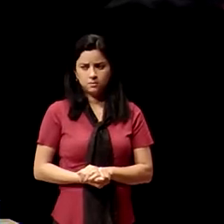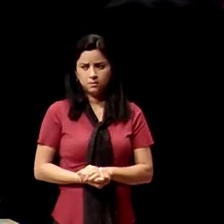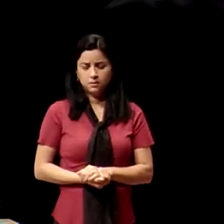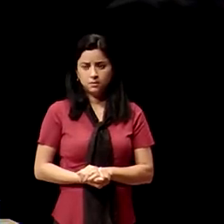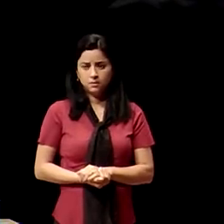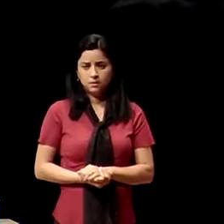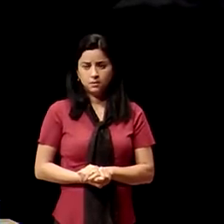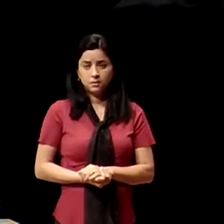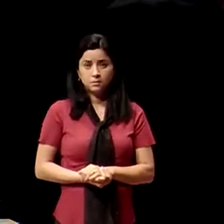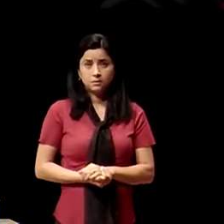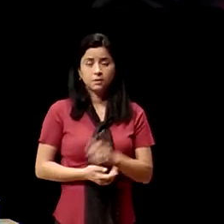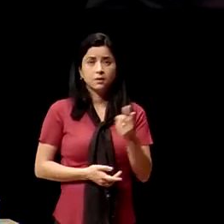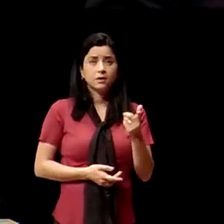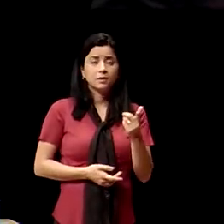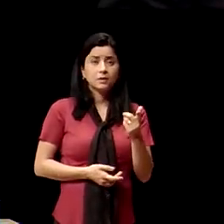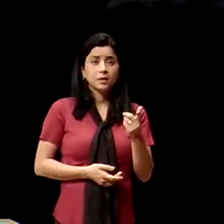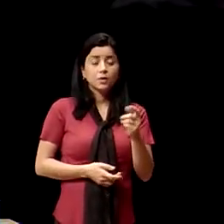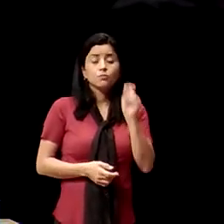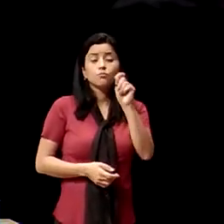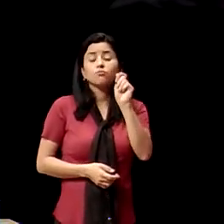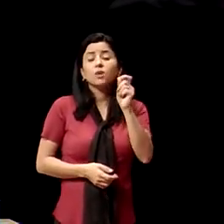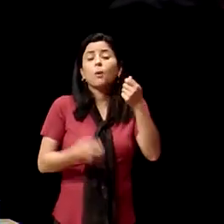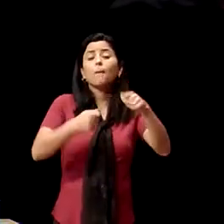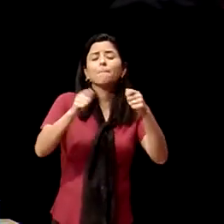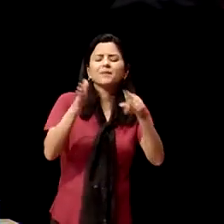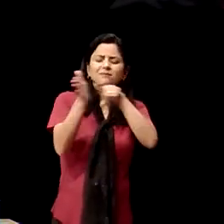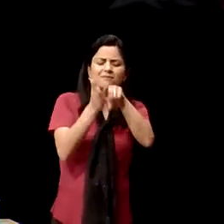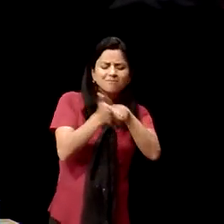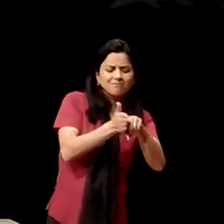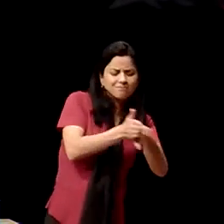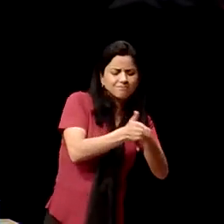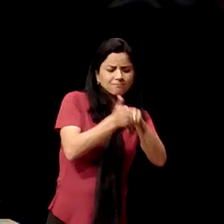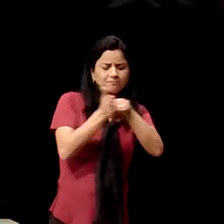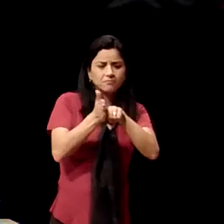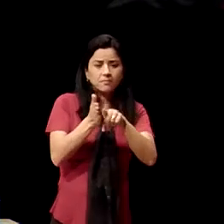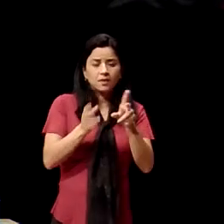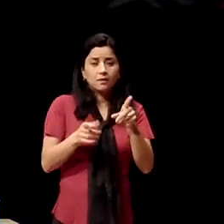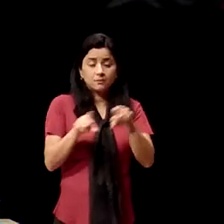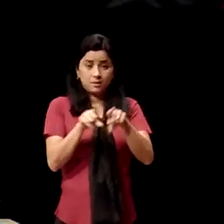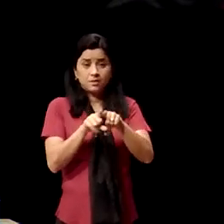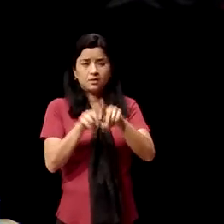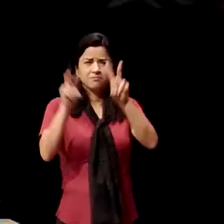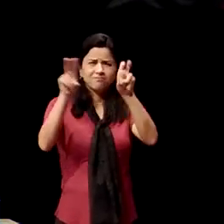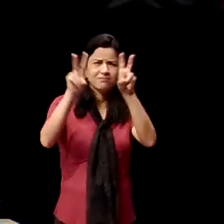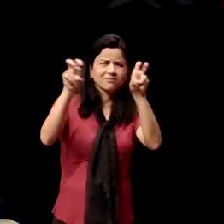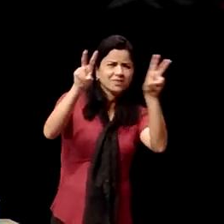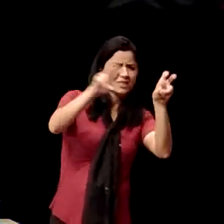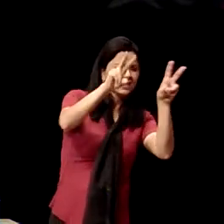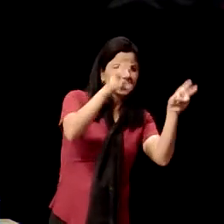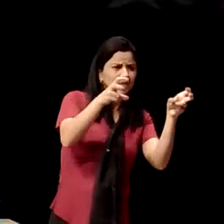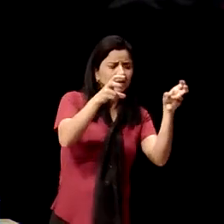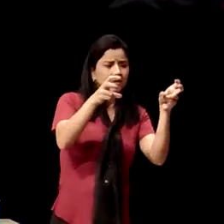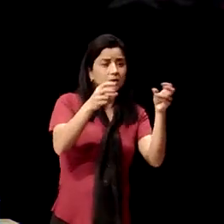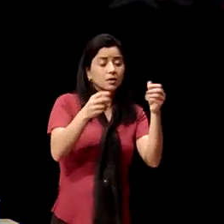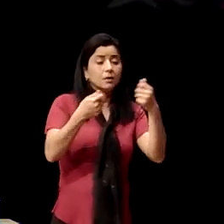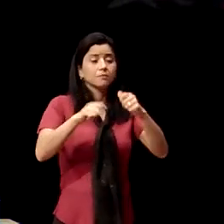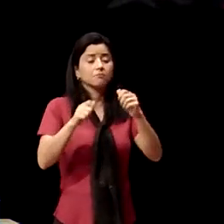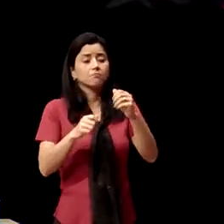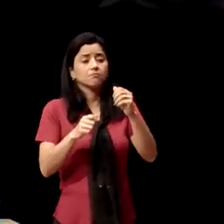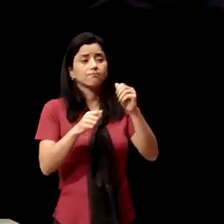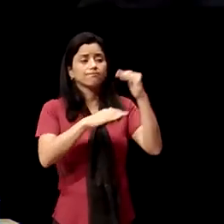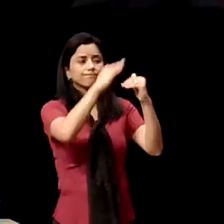theory building. E as necessárias pesquisas e também questões que são necessárias para sua construção